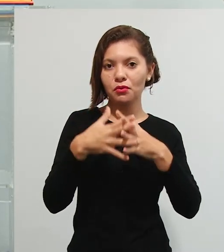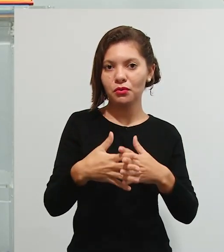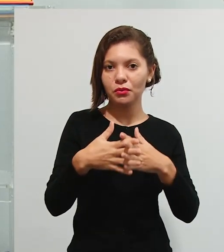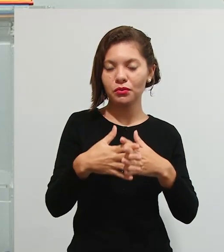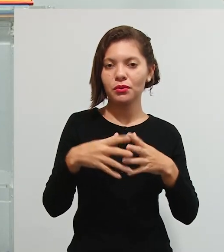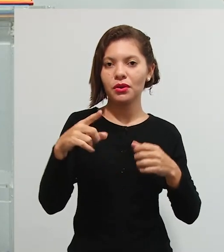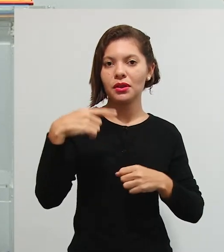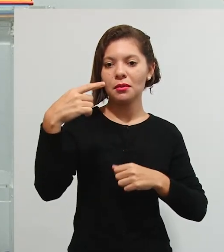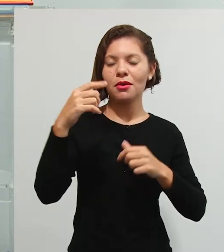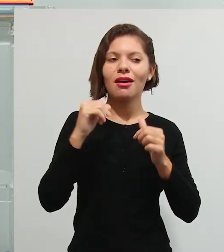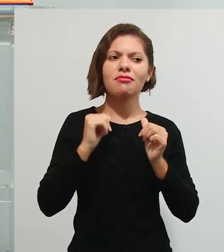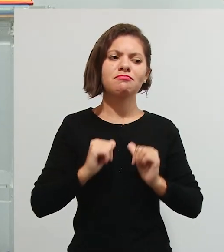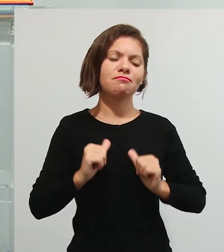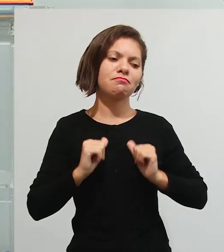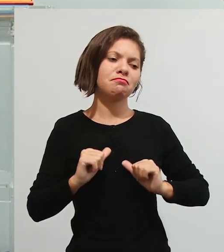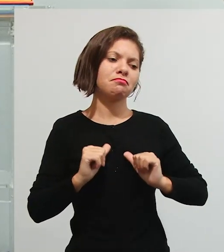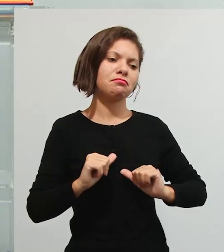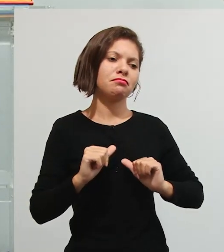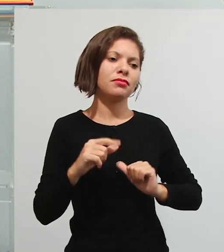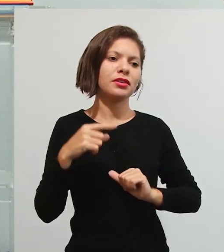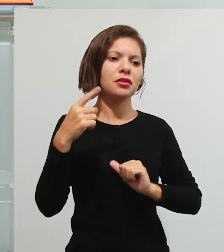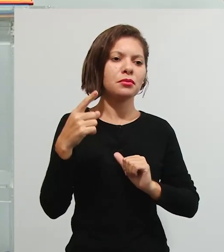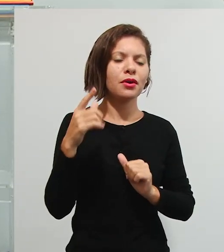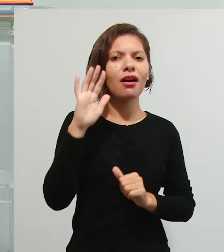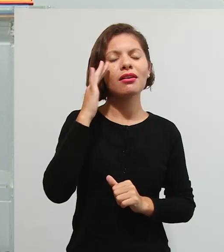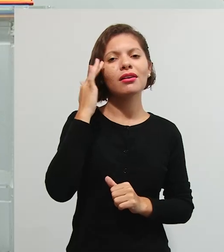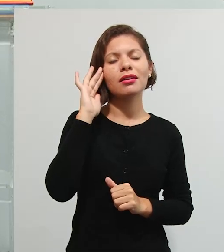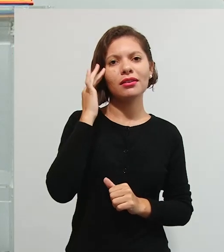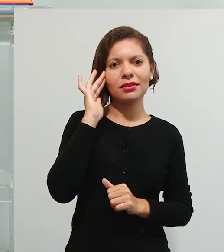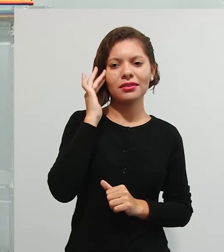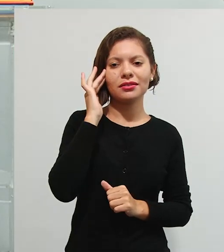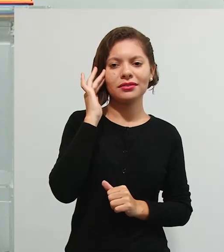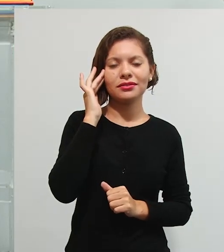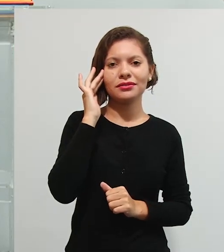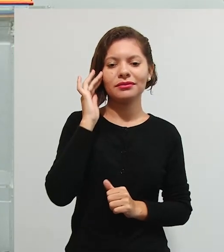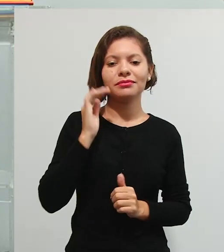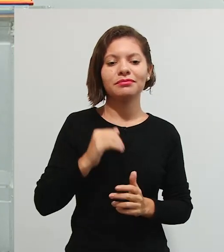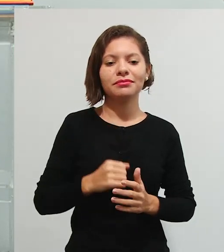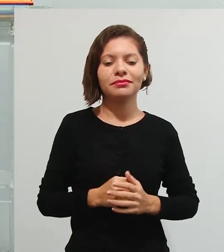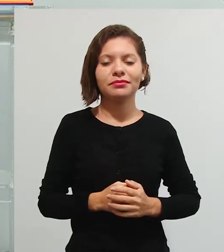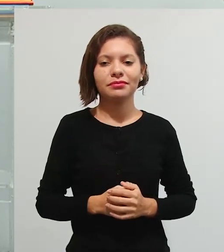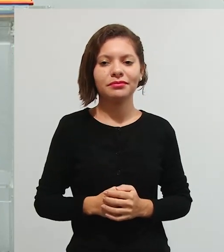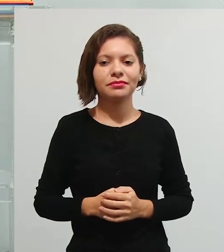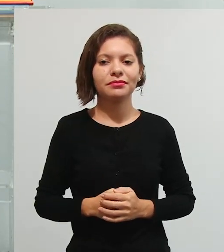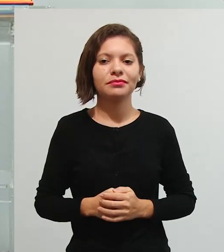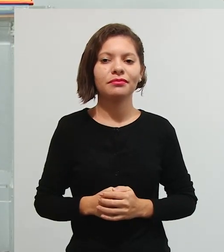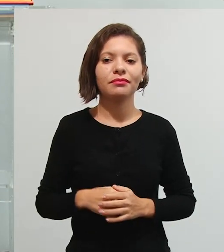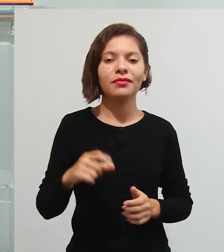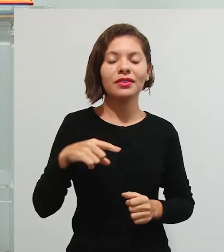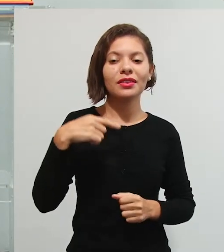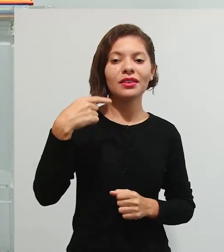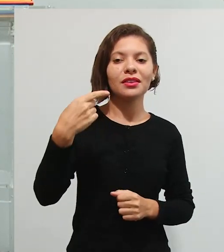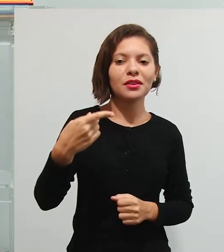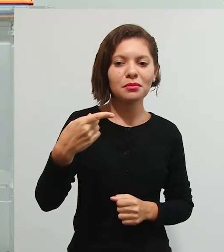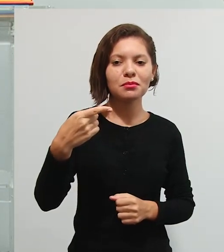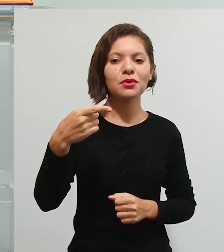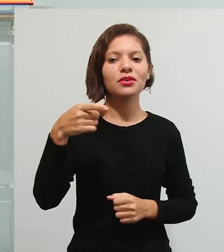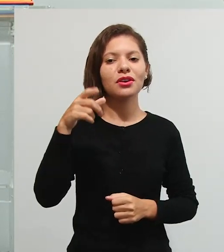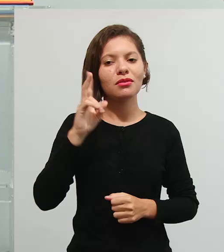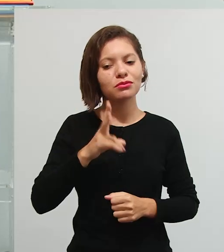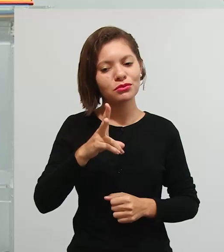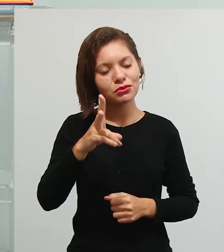si. Então, a própria jornada de construção do projeto de pesquisa, da prospecção metodológica, da